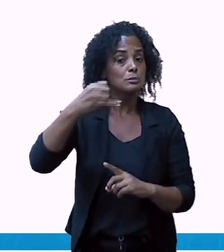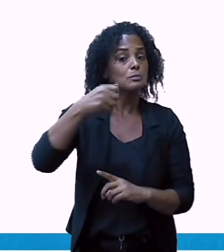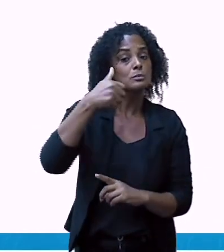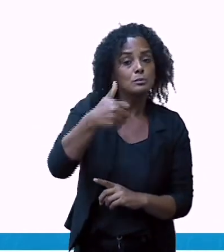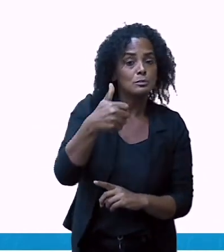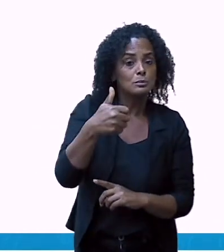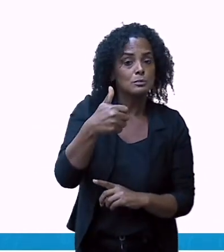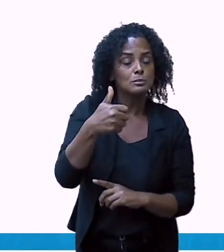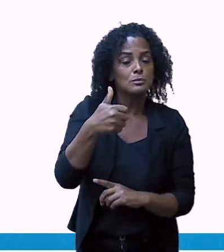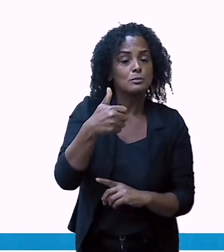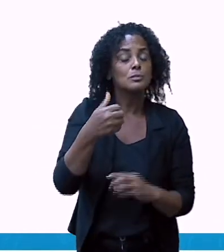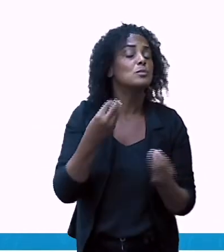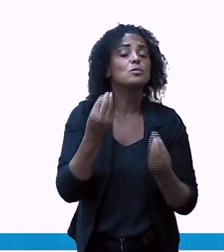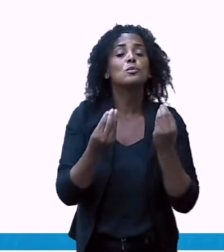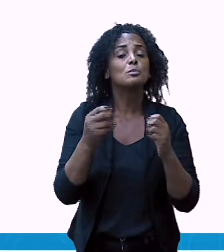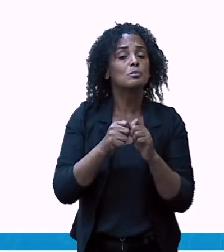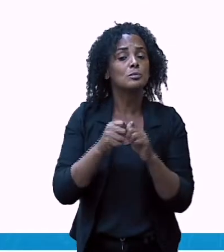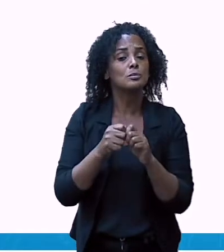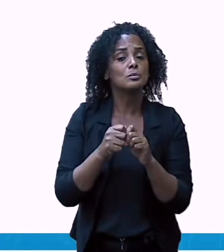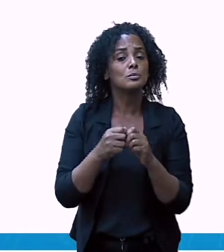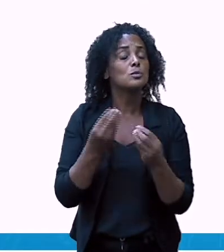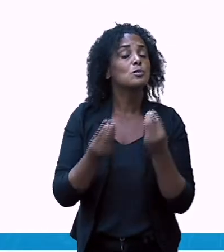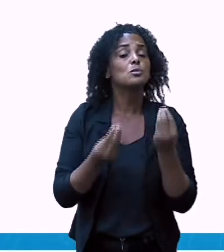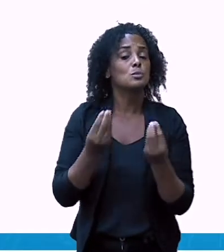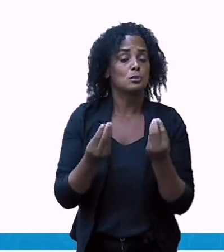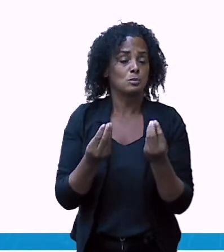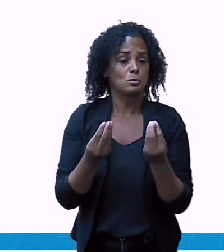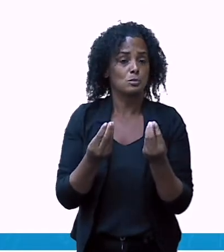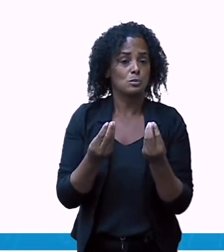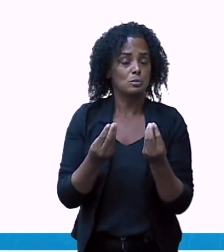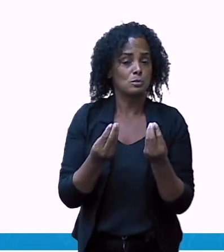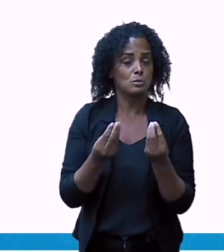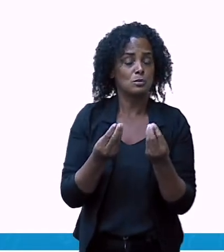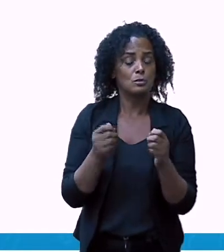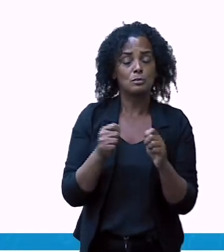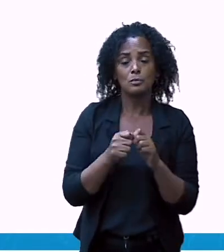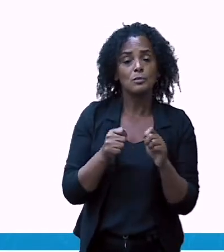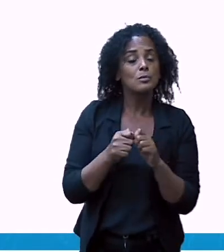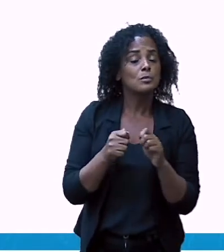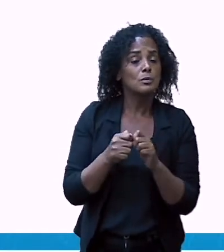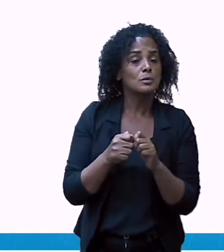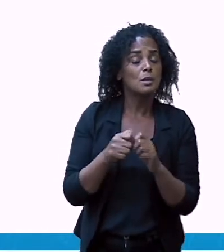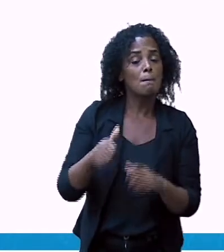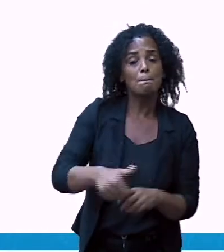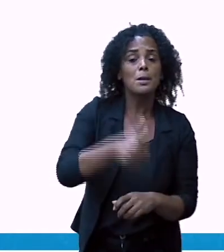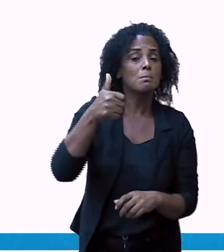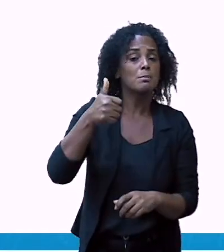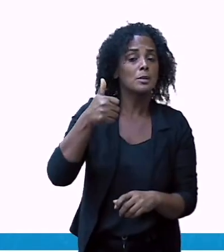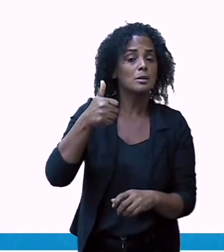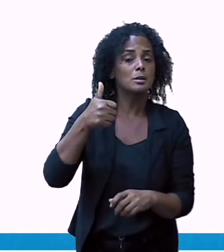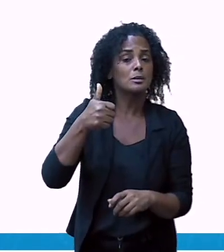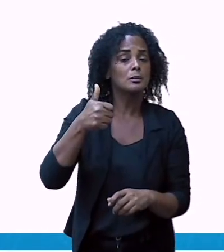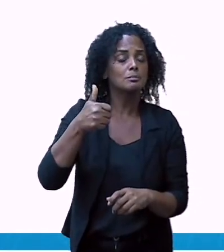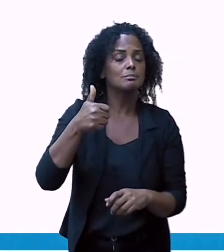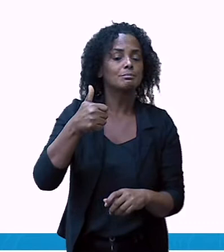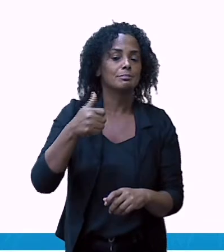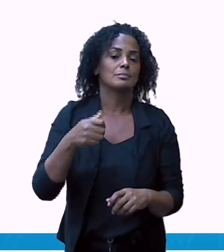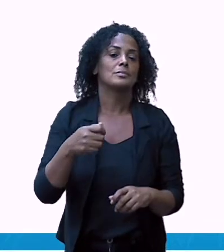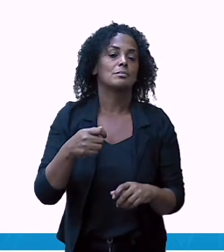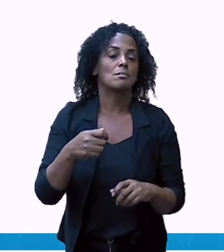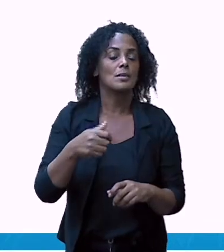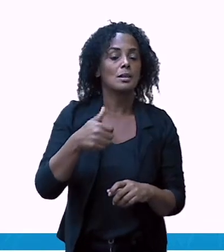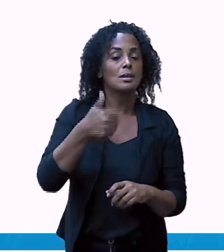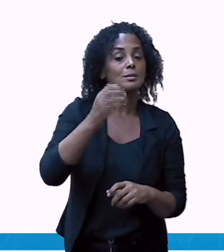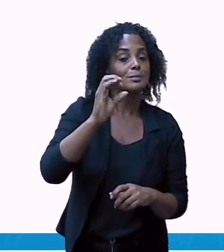1. Então como a gente resolve? Qual a primeira operação que vai aparecer aqui para mim? Eu tenho que resolver